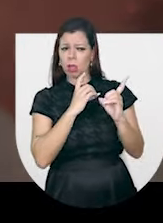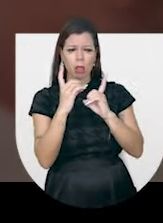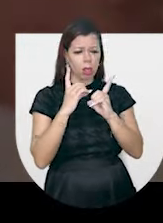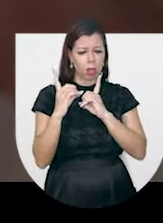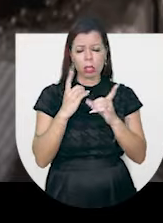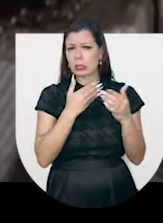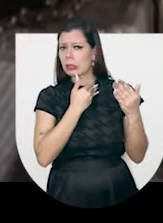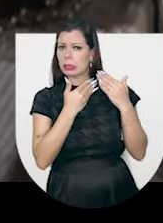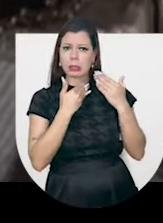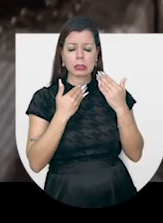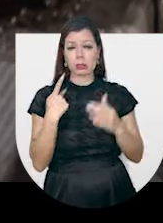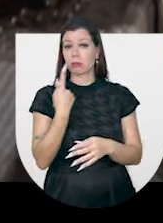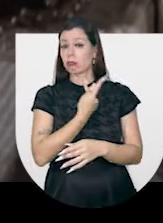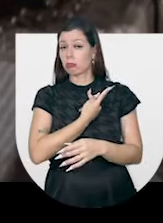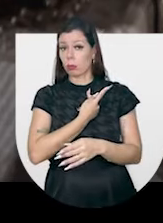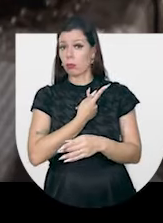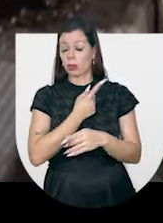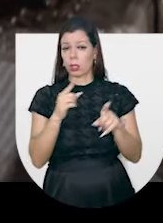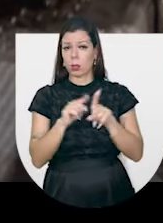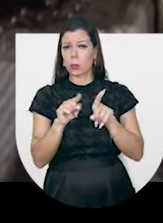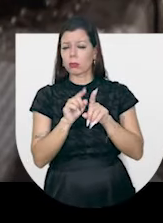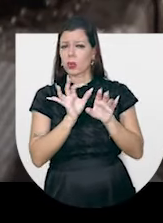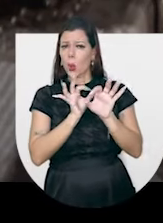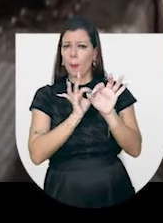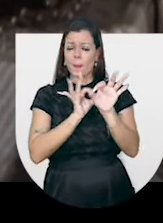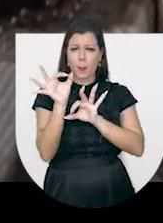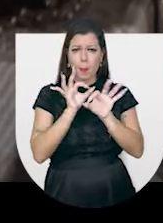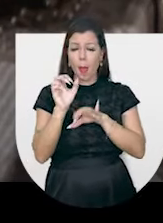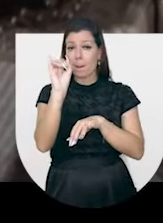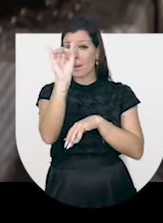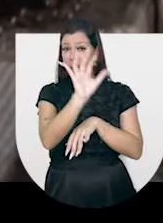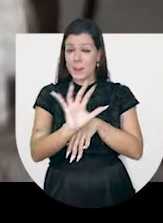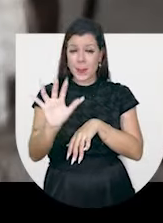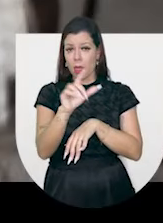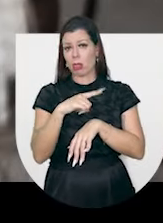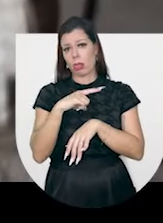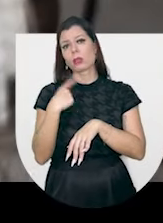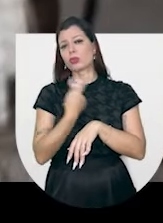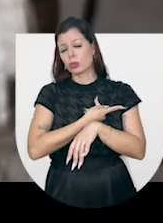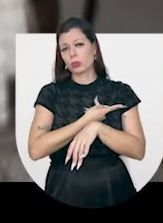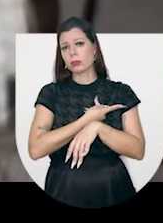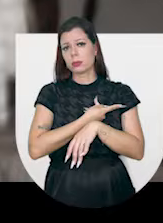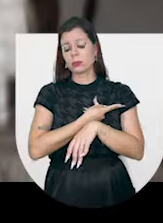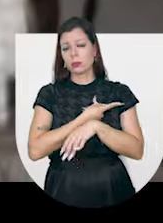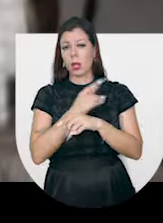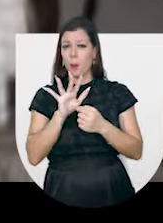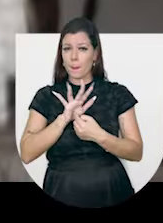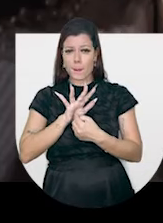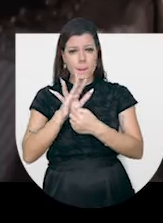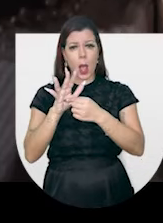importante esse diálogo, esse bate-papo com a gente, para desconstruir a imagem que tem da